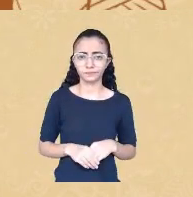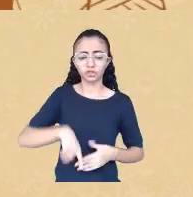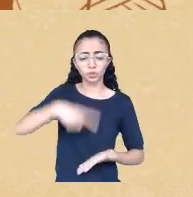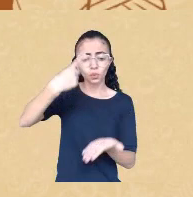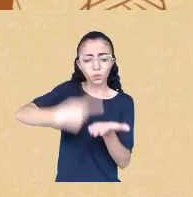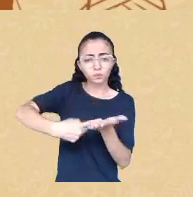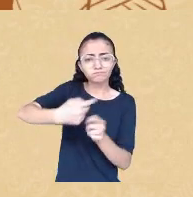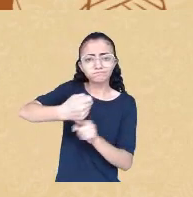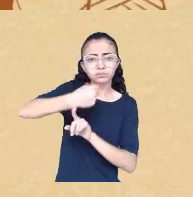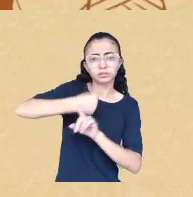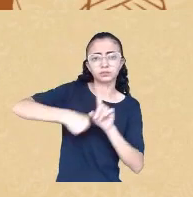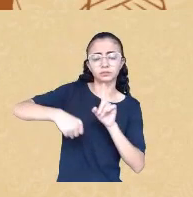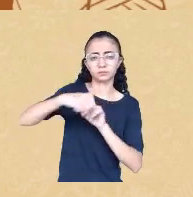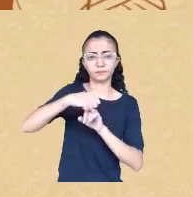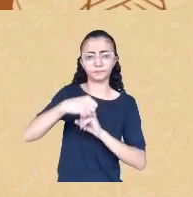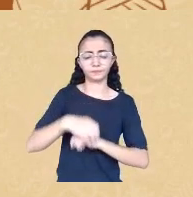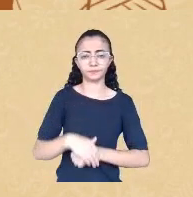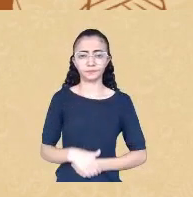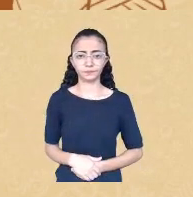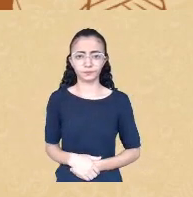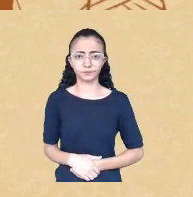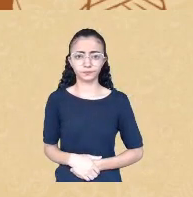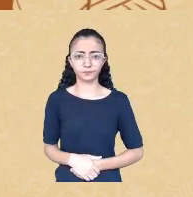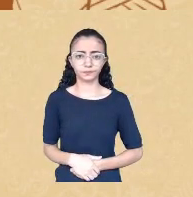Bem, vamos lá.